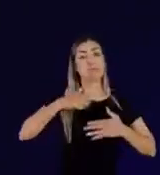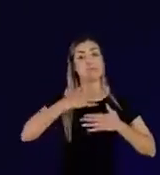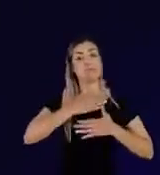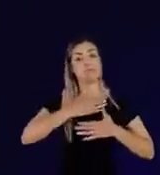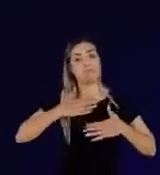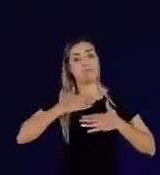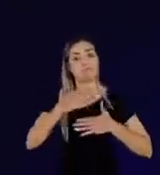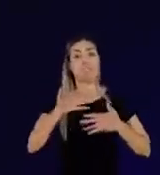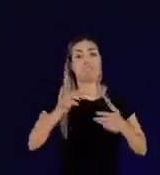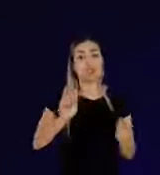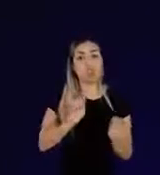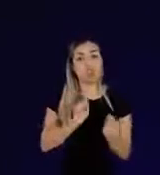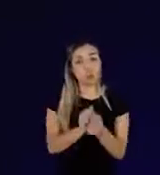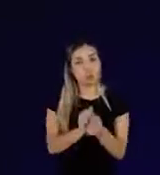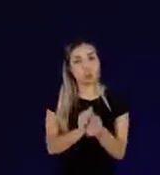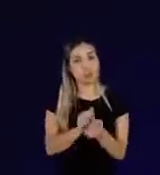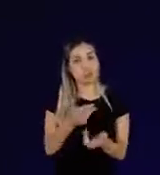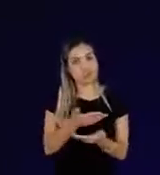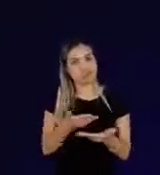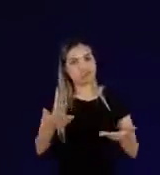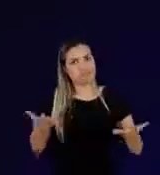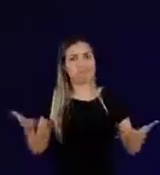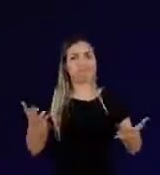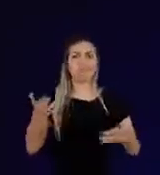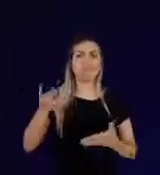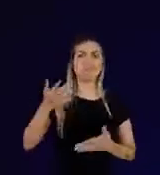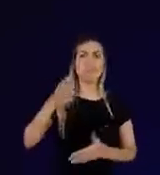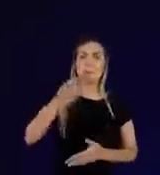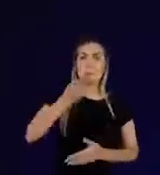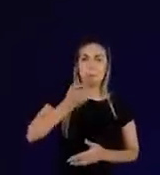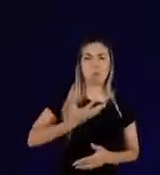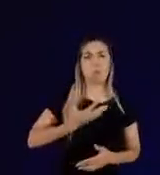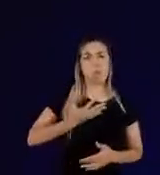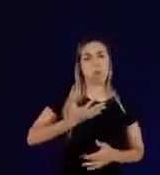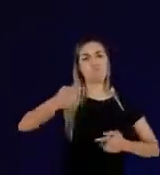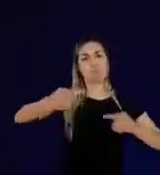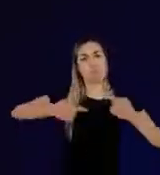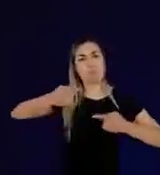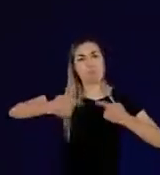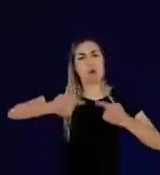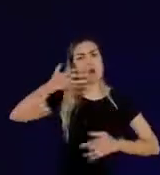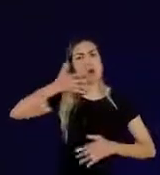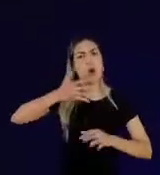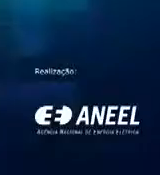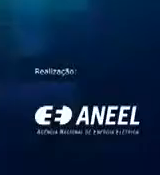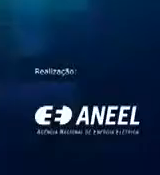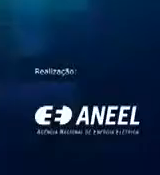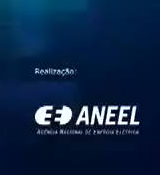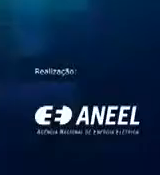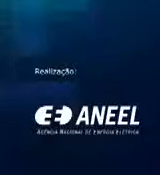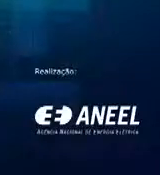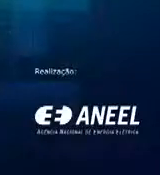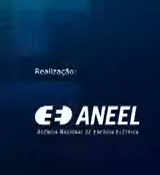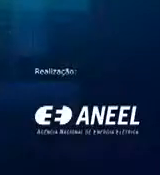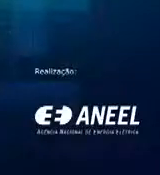conosco nesta manhã, um painel rico de muito debate. Primeiro painel também, abrimos muito bem o Citenel 2021.